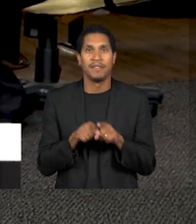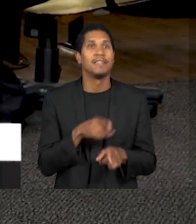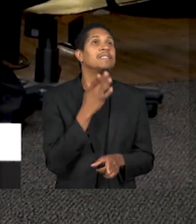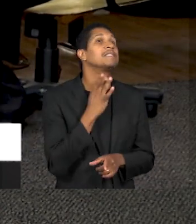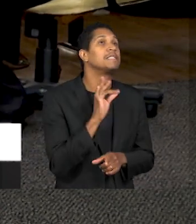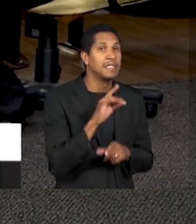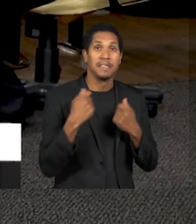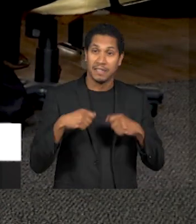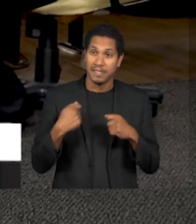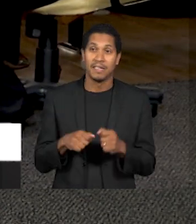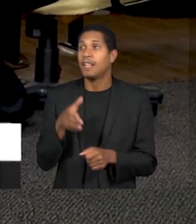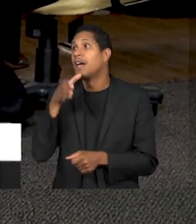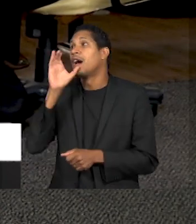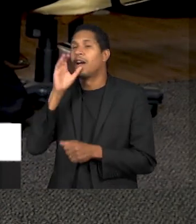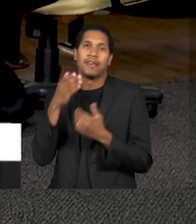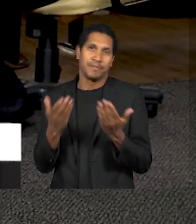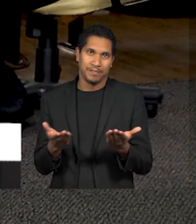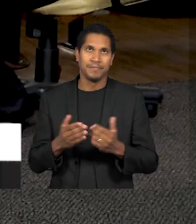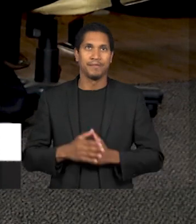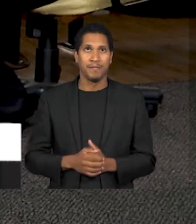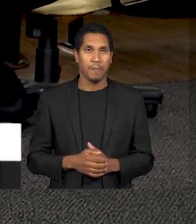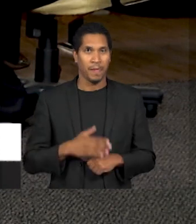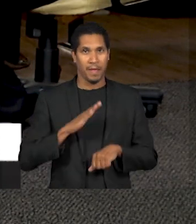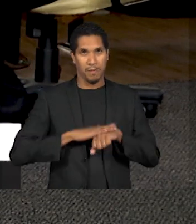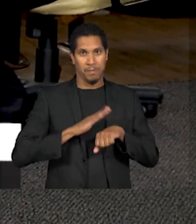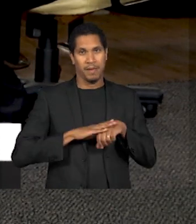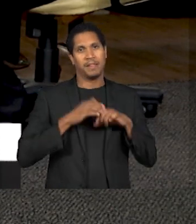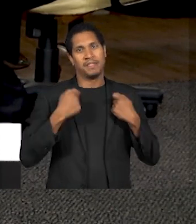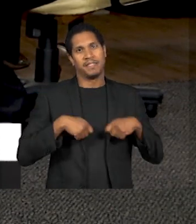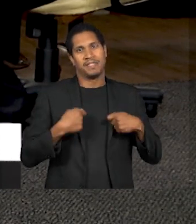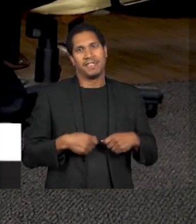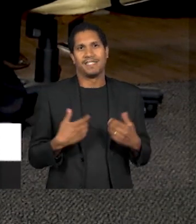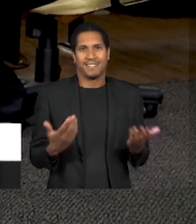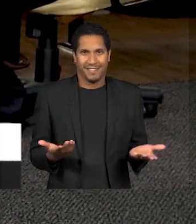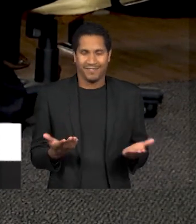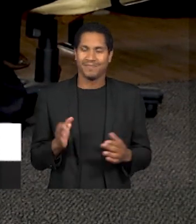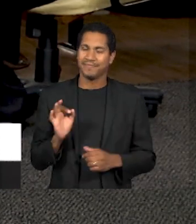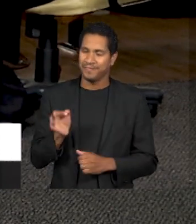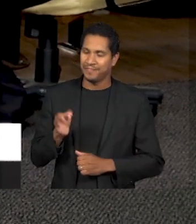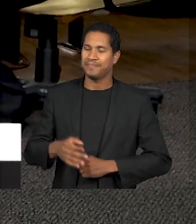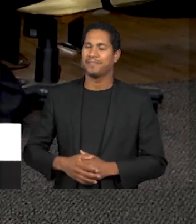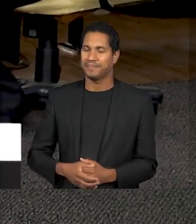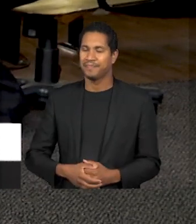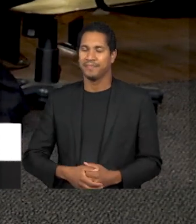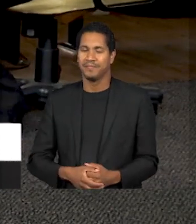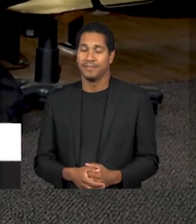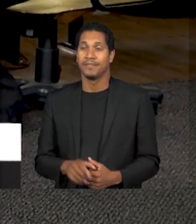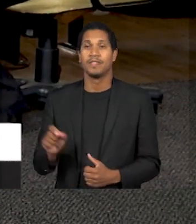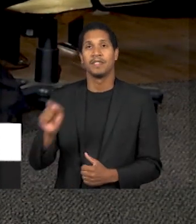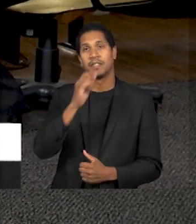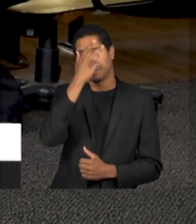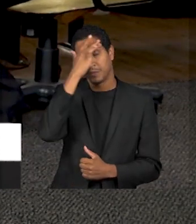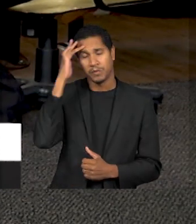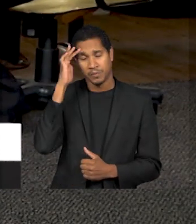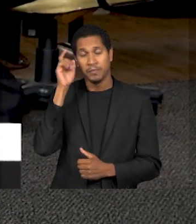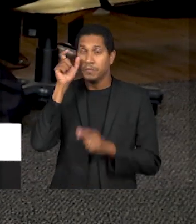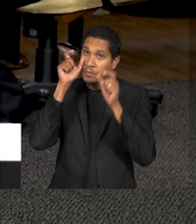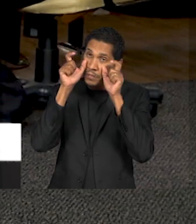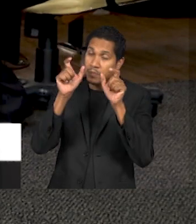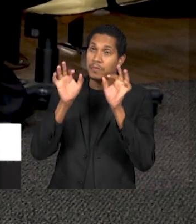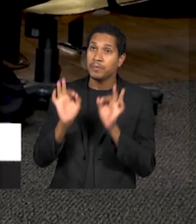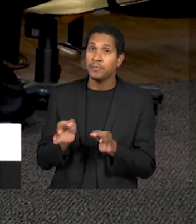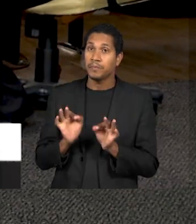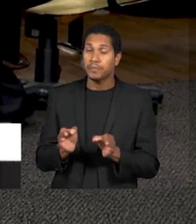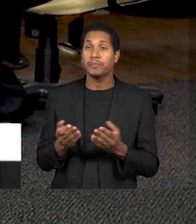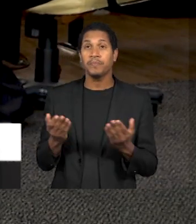uma necessidade de tomar um copo d'água. É minha necessidade, né? Exatamente. E as pessoas, é muito interessante isso,